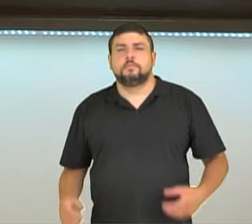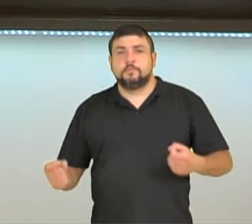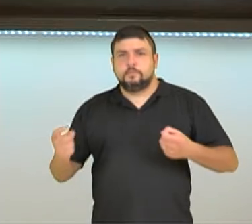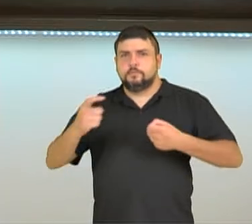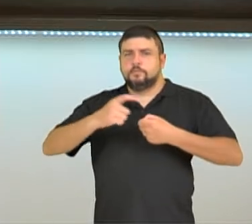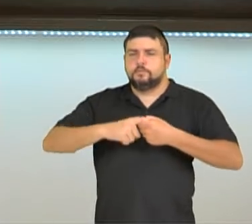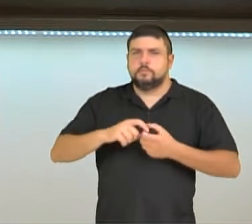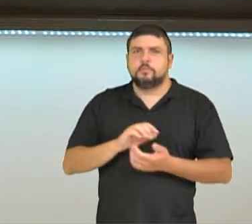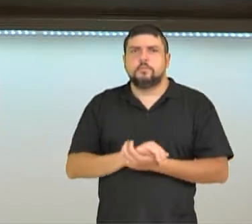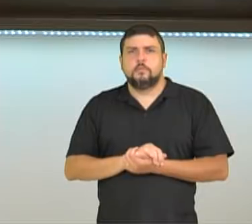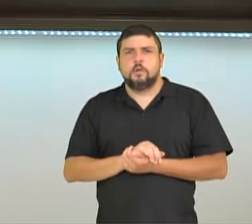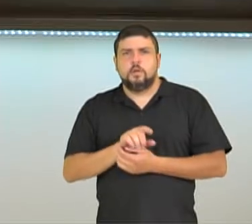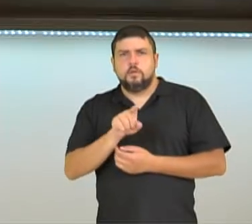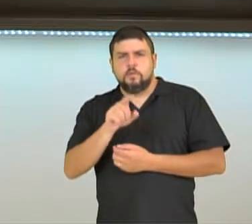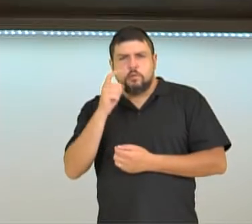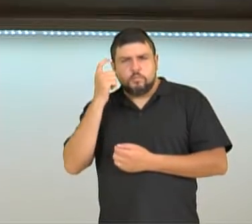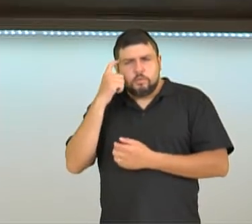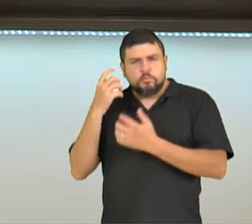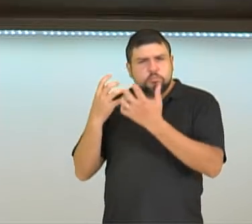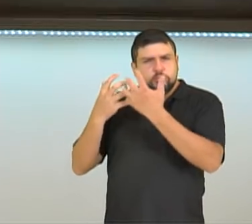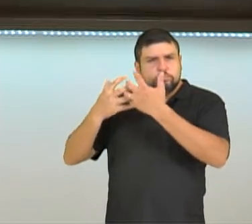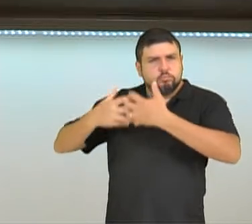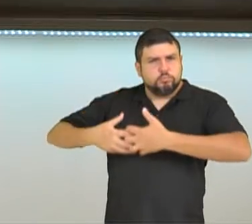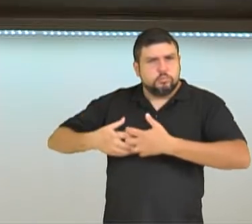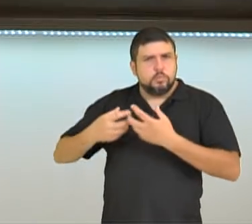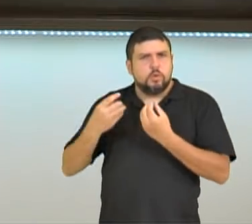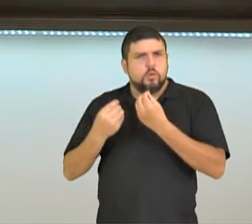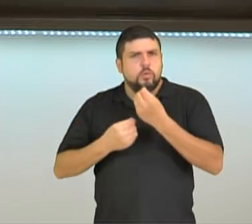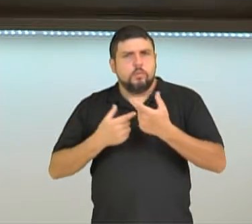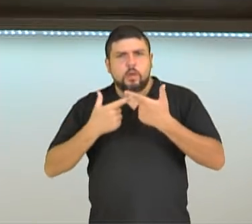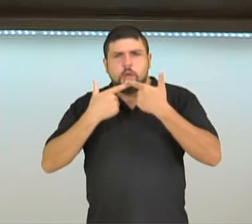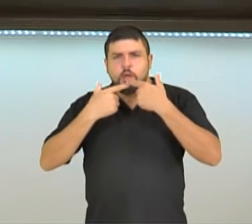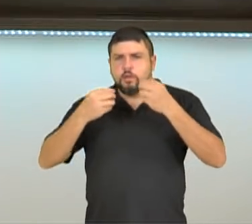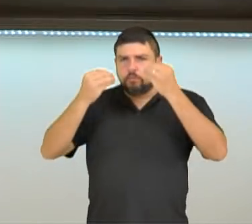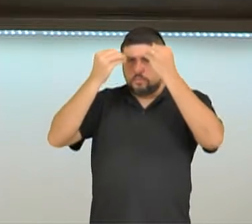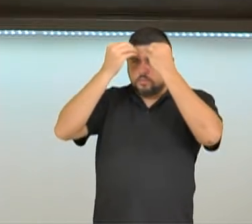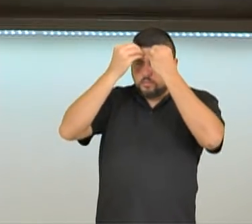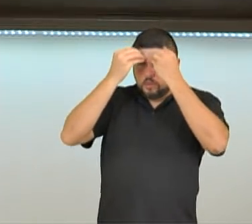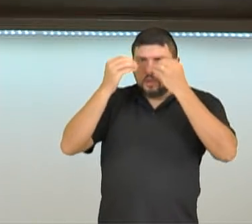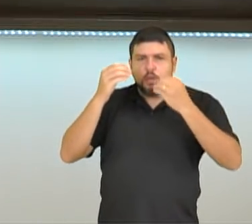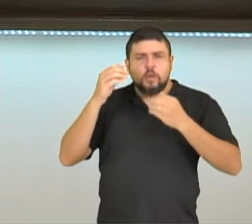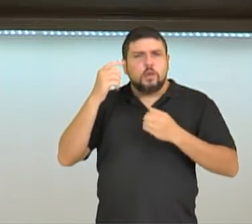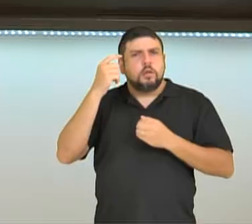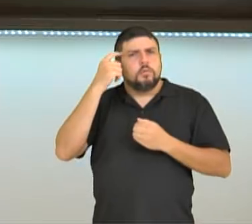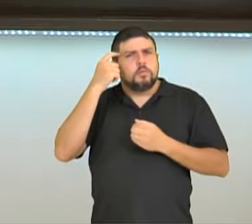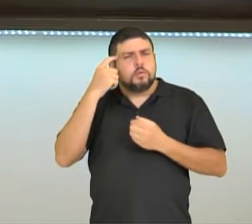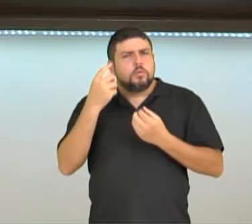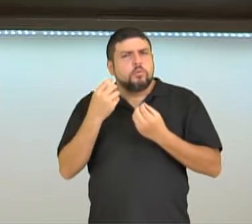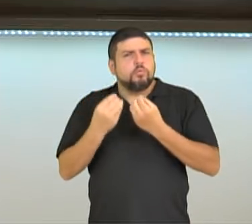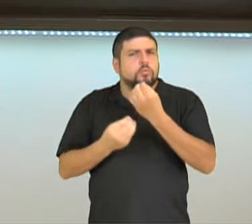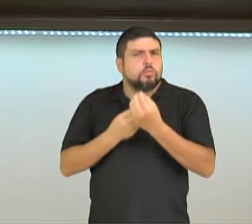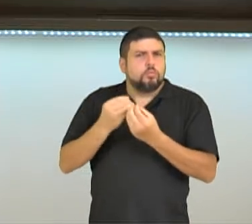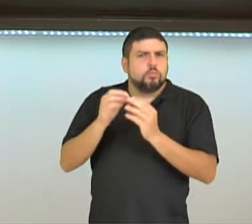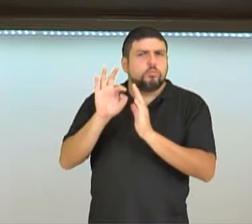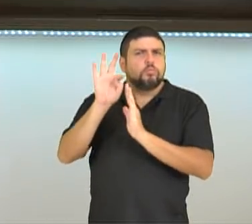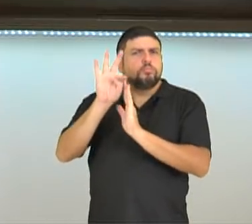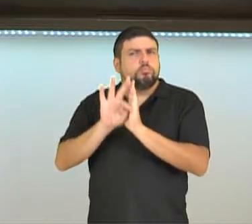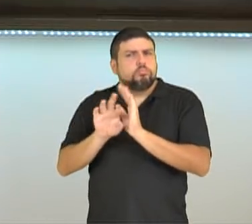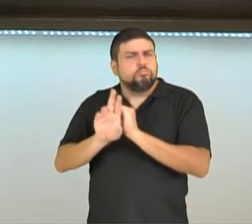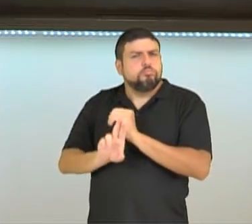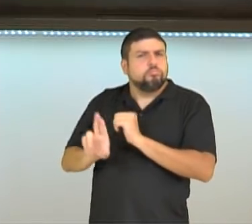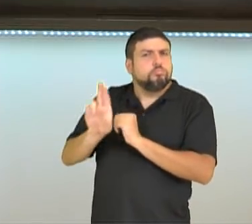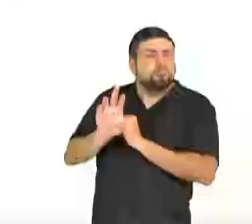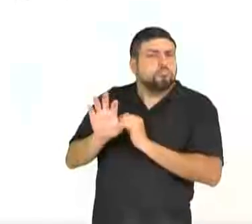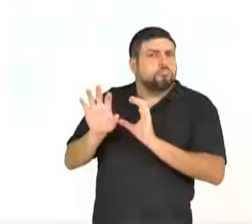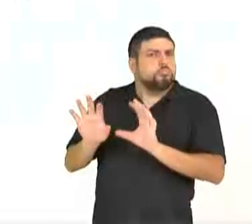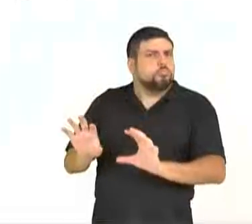Voltamos. Conseguiu refletir sobre essas várias linguagens e exemplificar que textos utilizam?